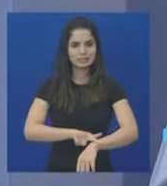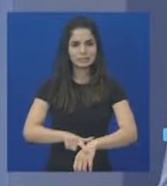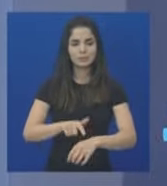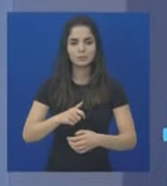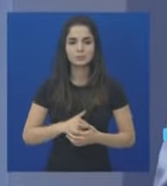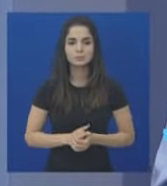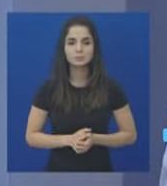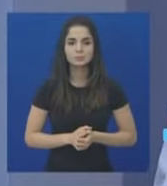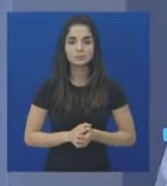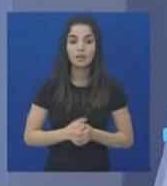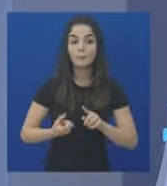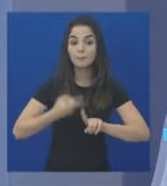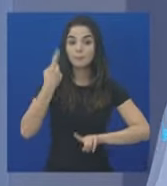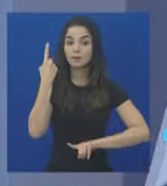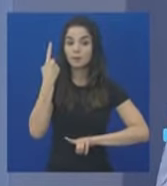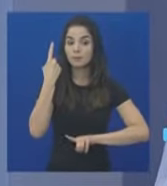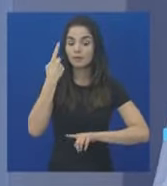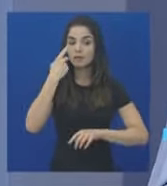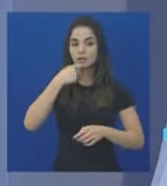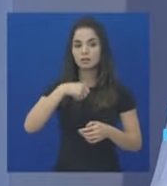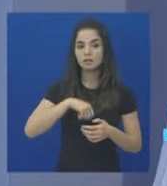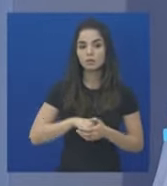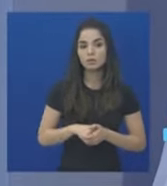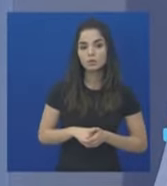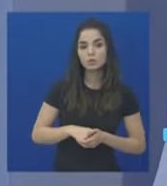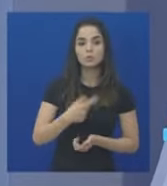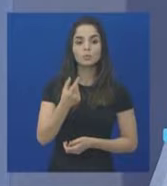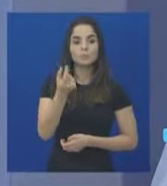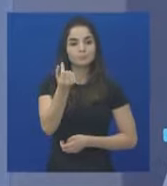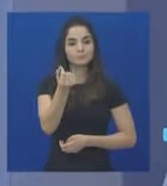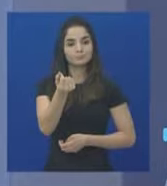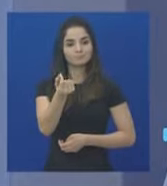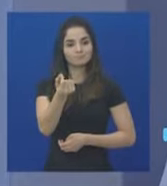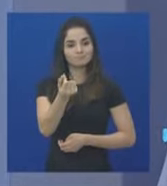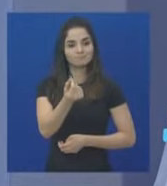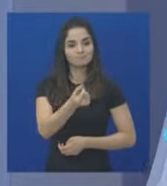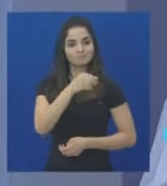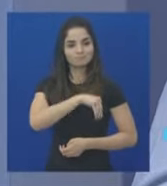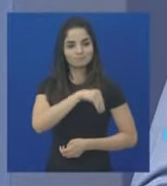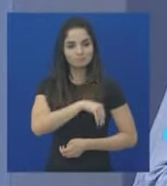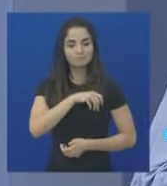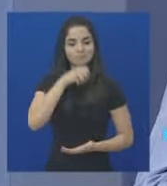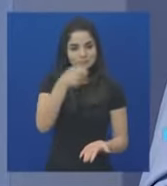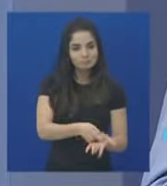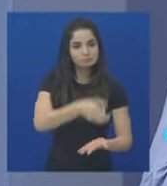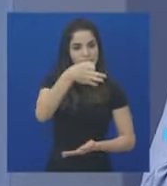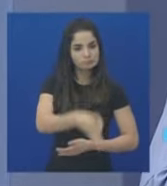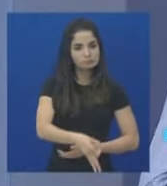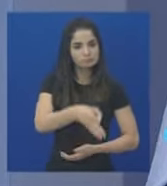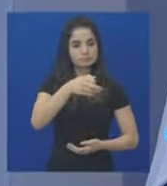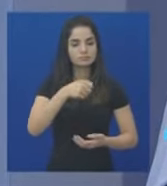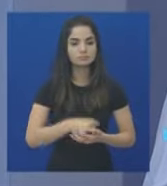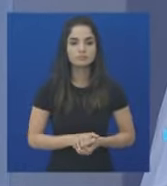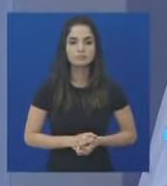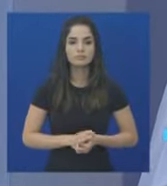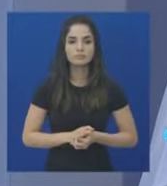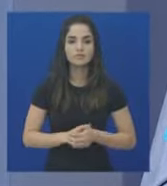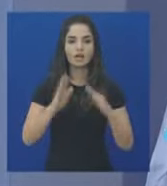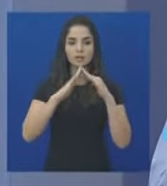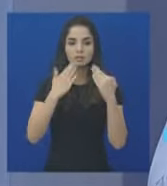Então, a primeira coisa, imediatamente, é colocar o salário do professor em dia. Fazer nas nossas